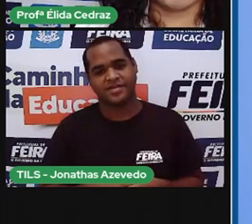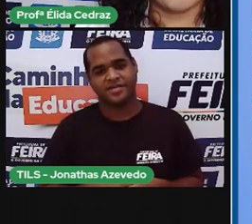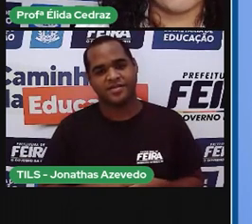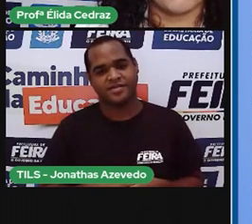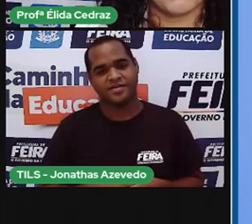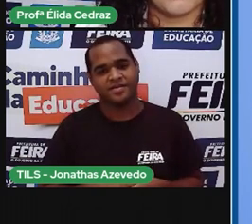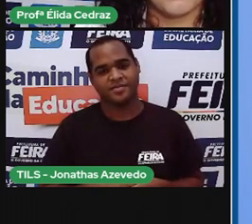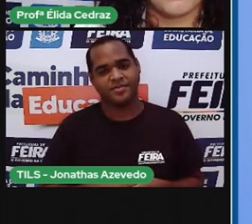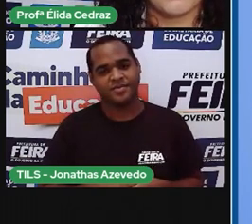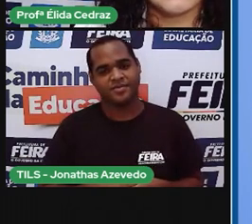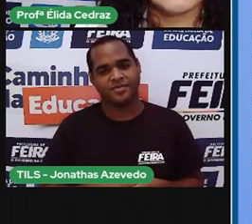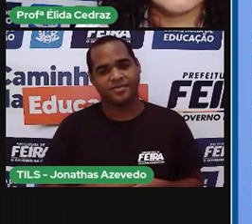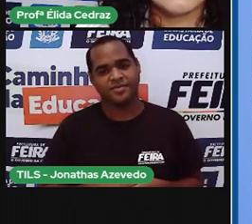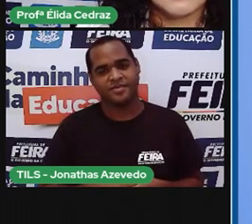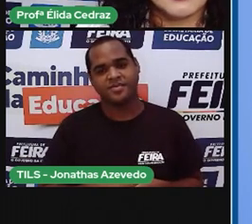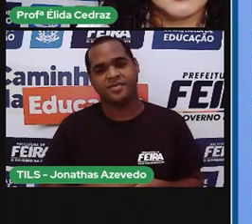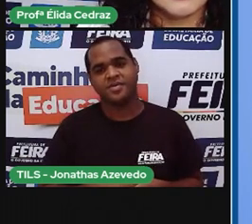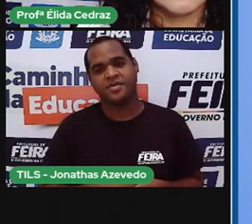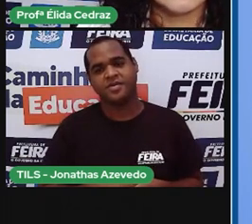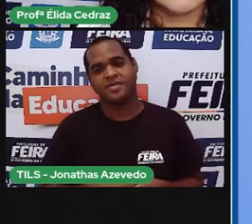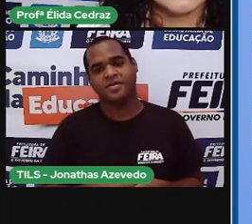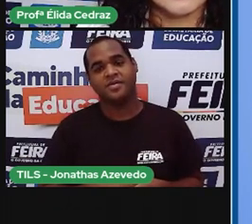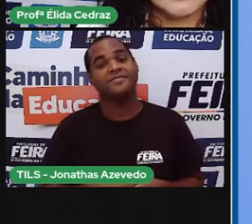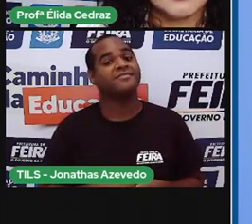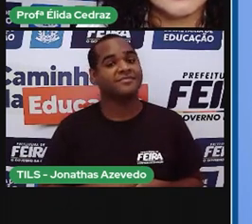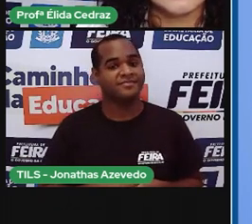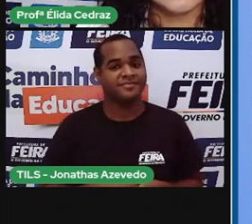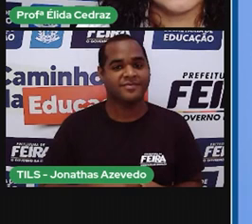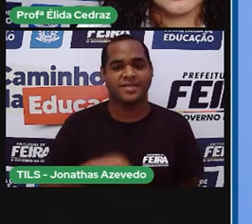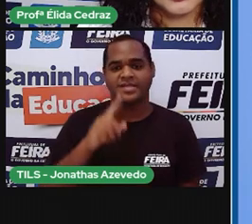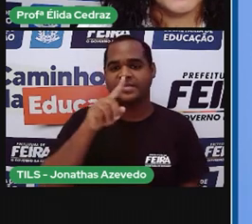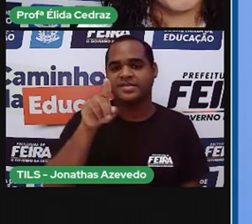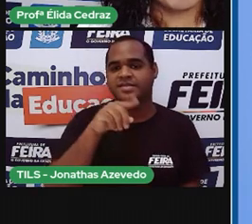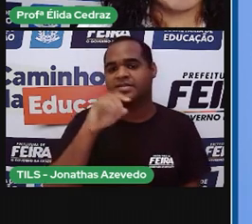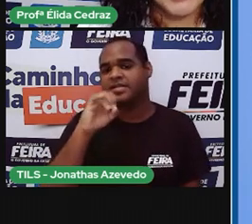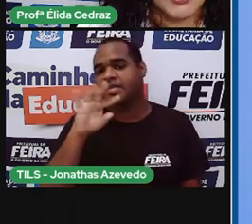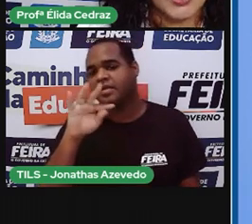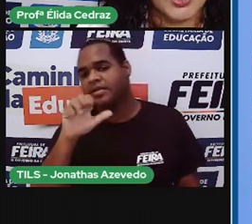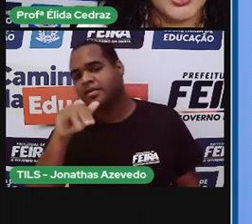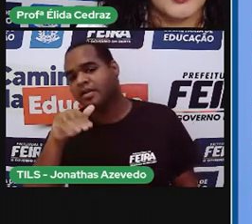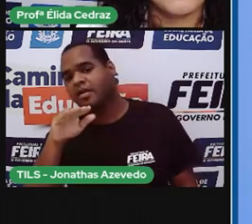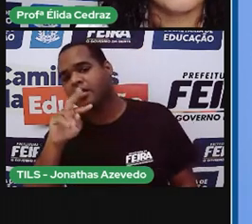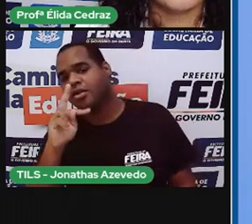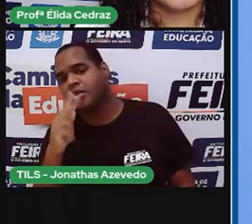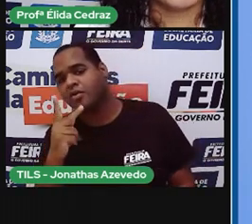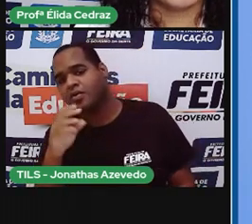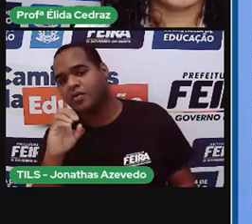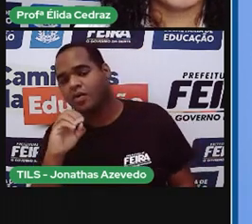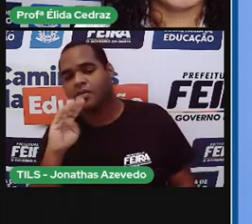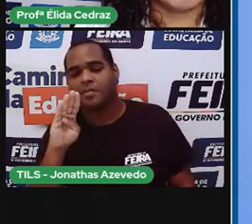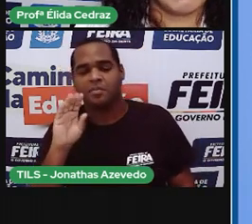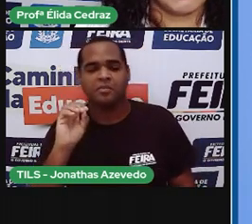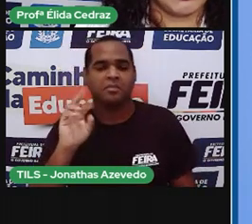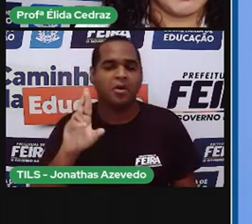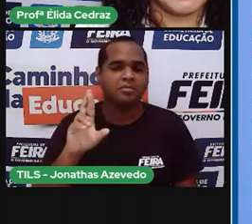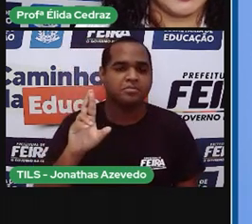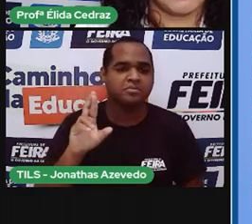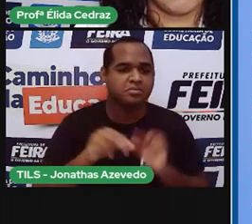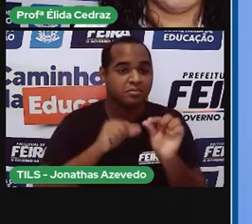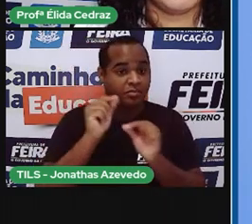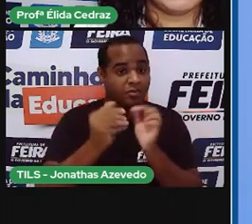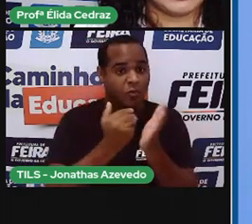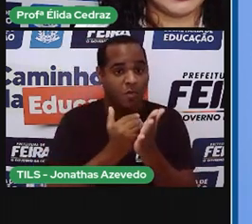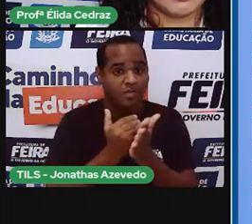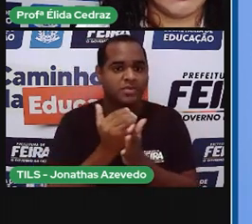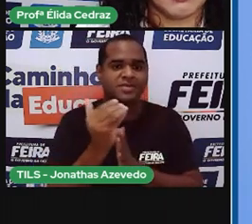tamhanho Ball Z tamhanho Ball e vamos